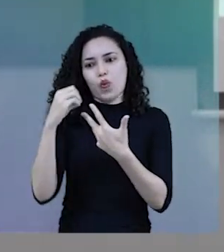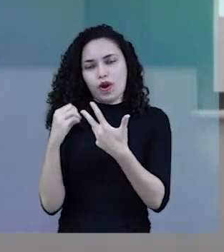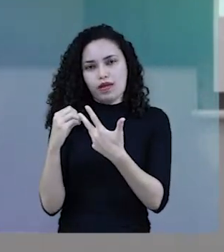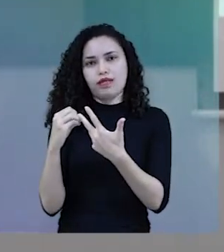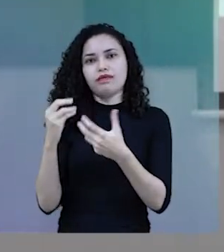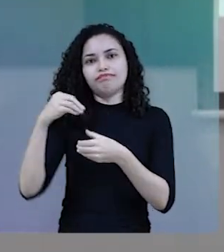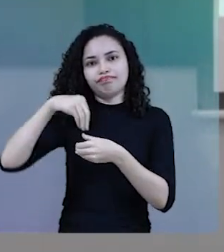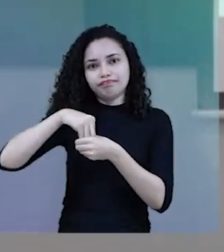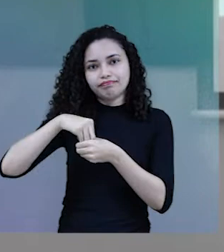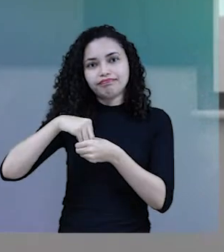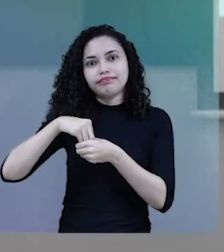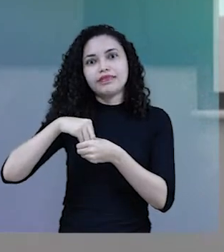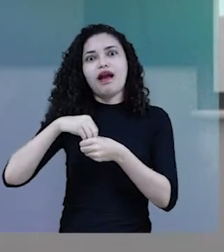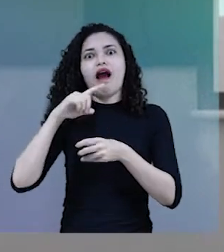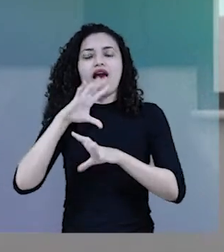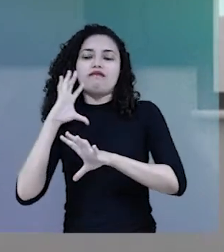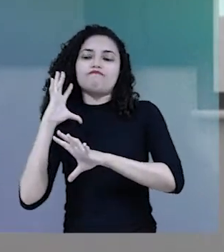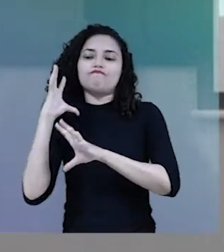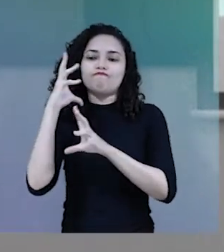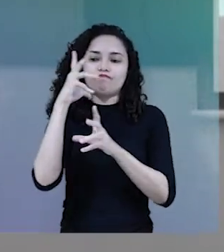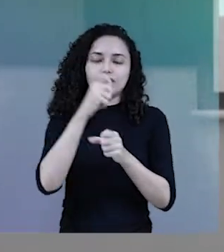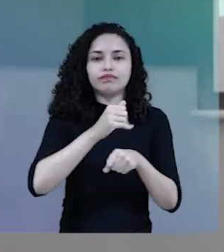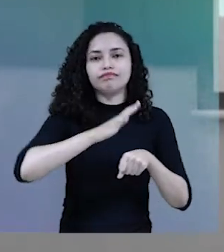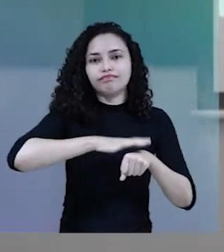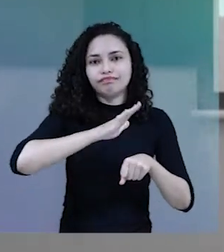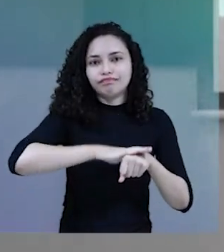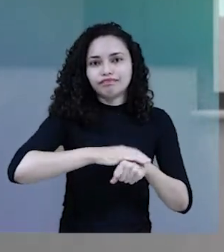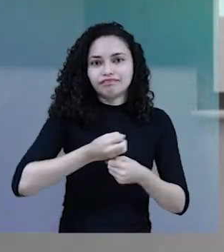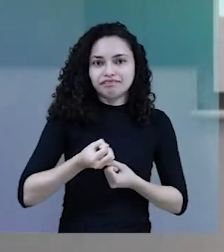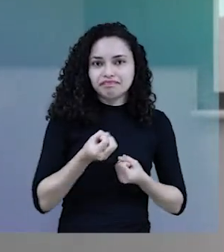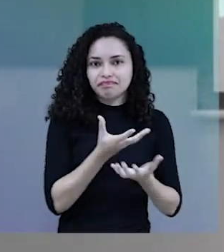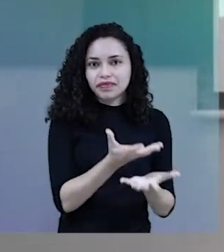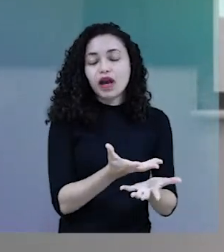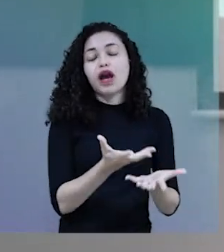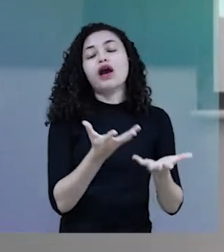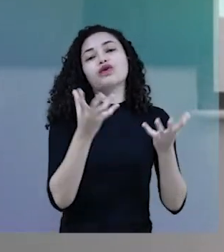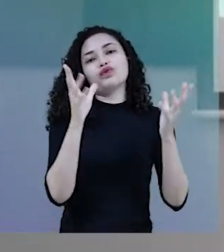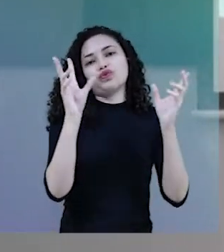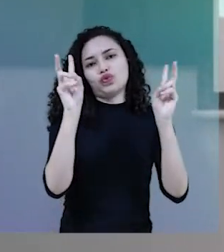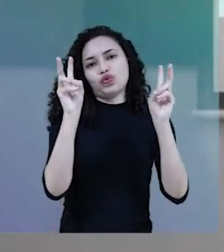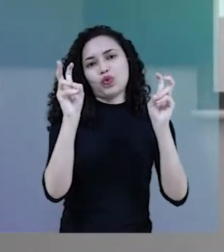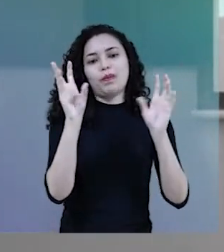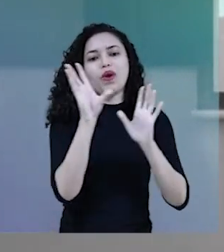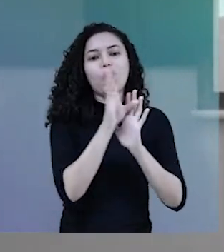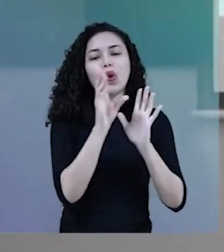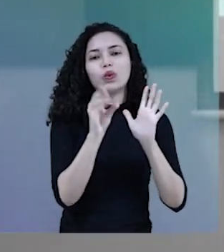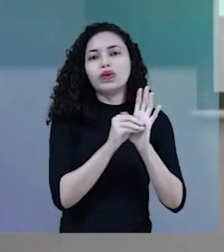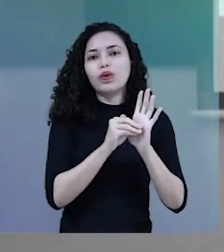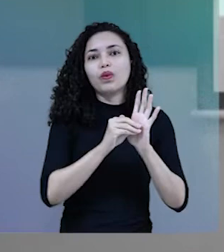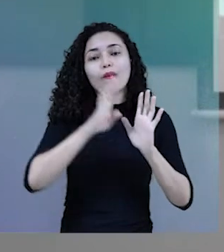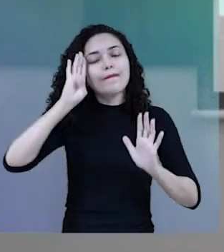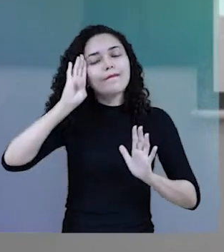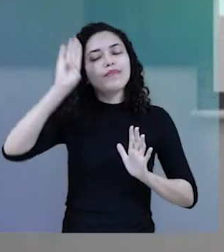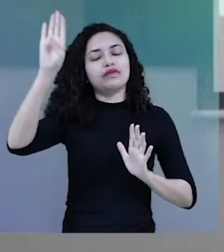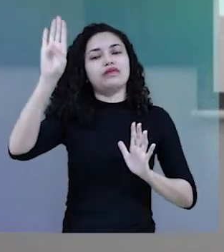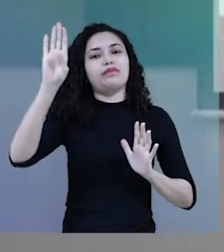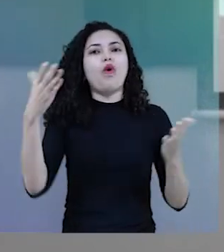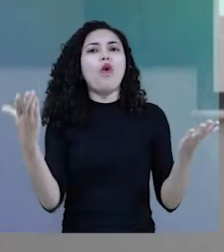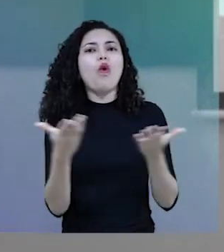hiper mega power revisão para o Enem focado nos principais conteúdos, tá? O nosso conteúdo de hoje a gente vai começar